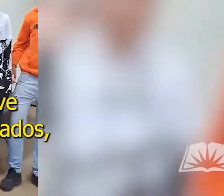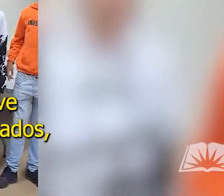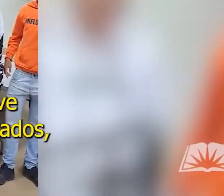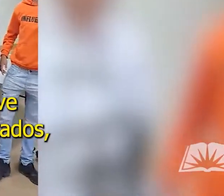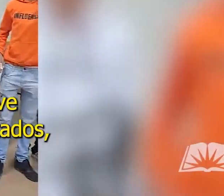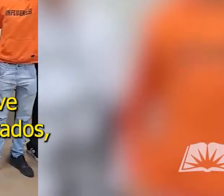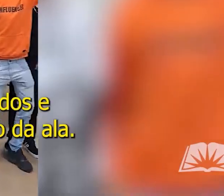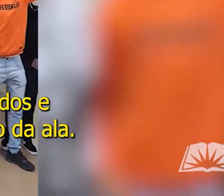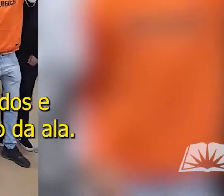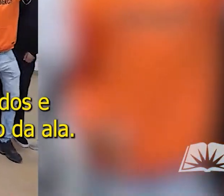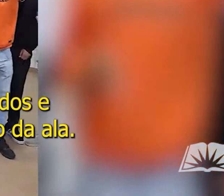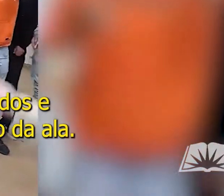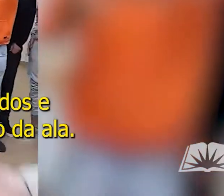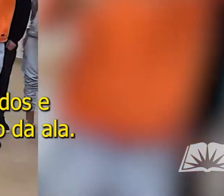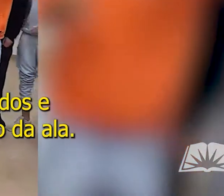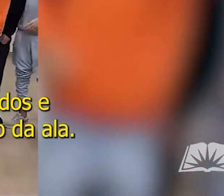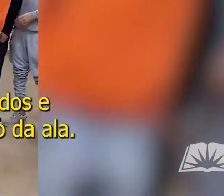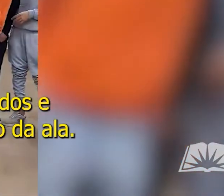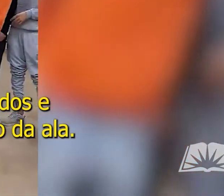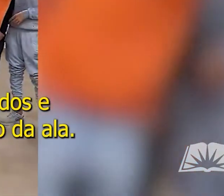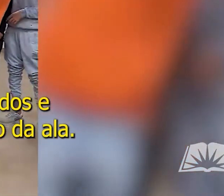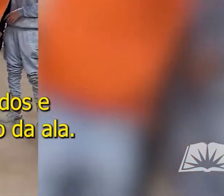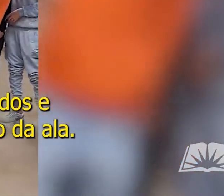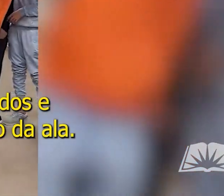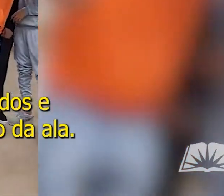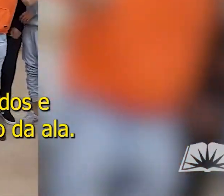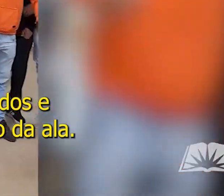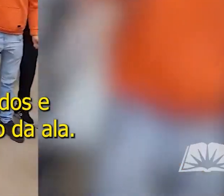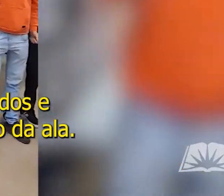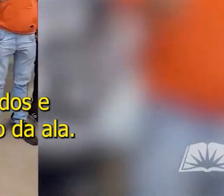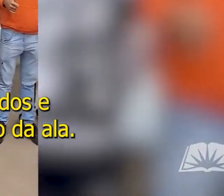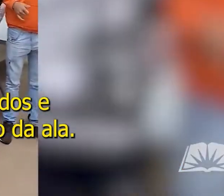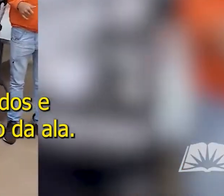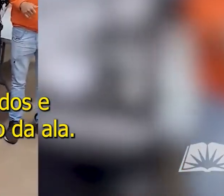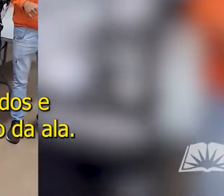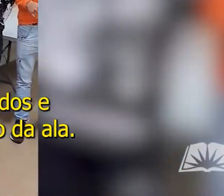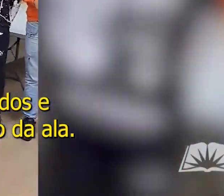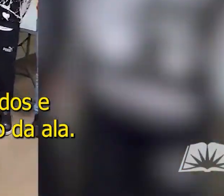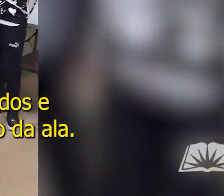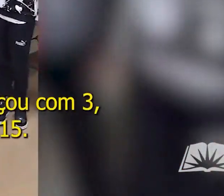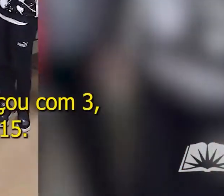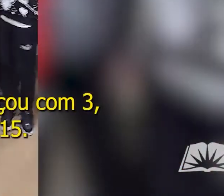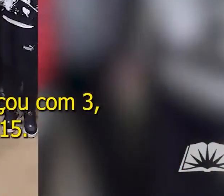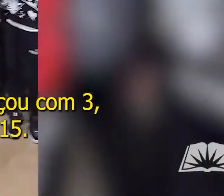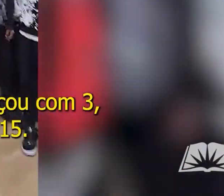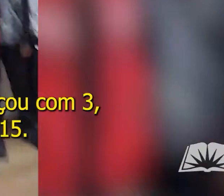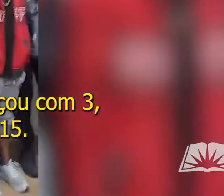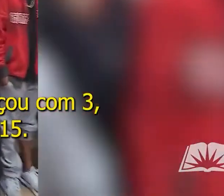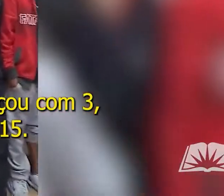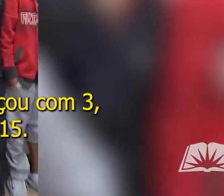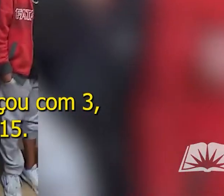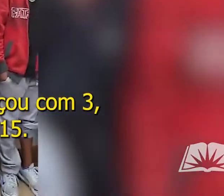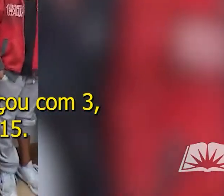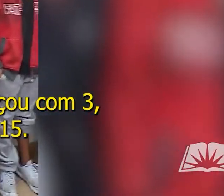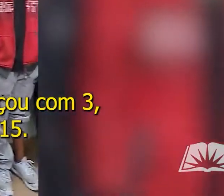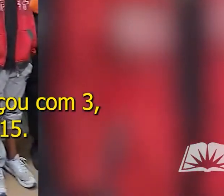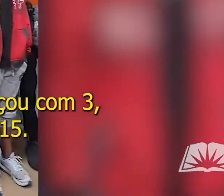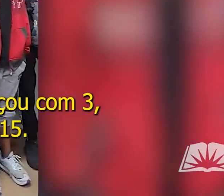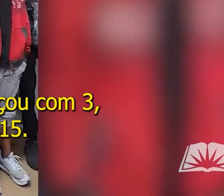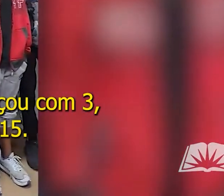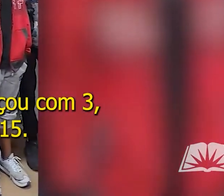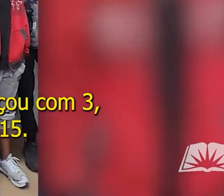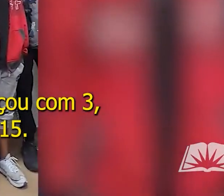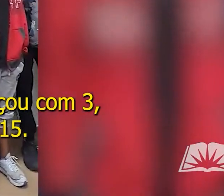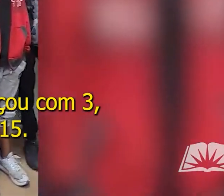alunos já batizados, outros são matriculados e frequentam o seminário da São Marcos. Então a classe que começou com 3, hoje